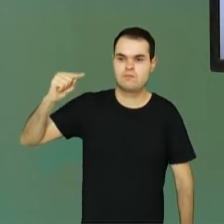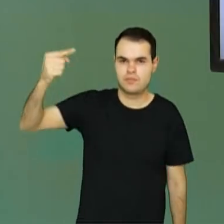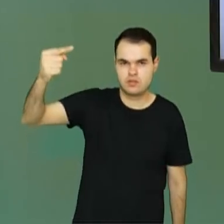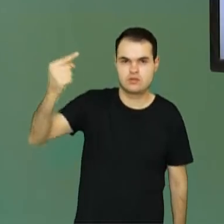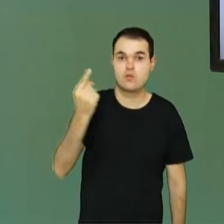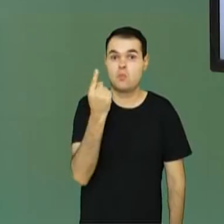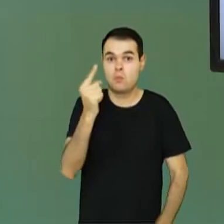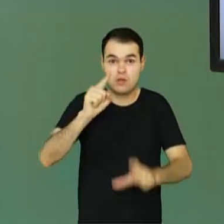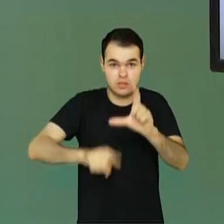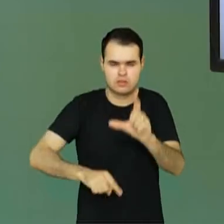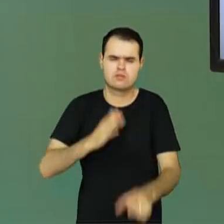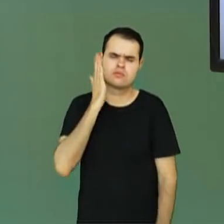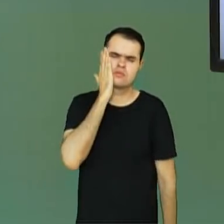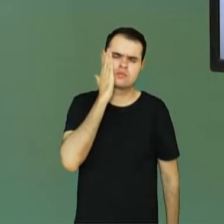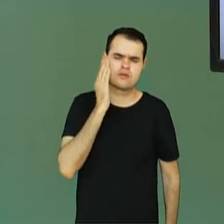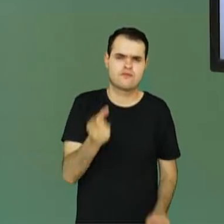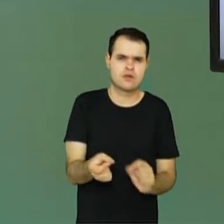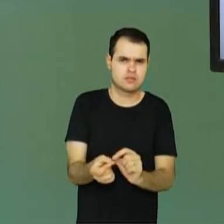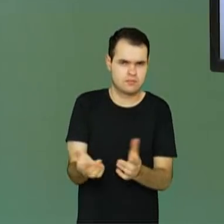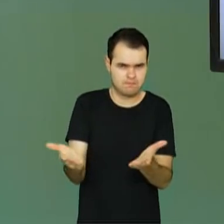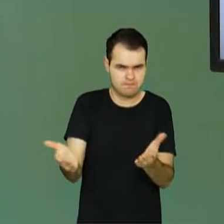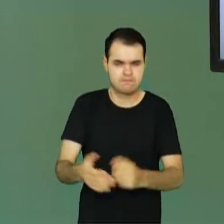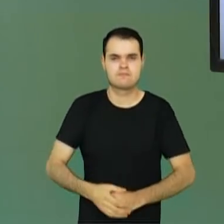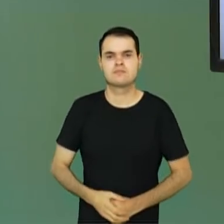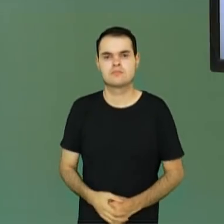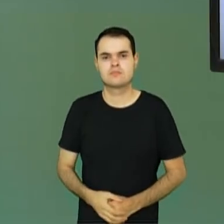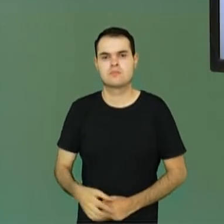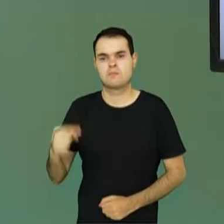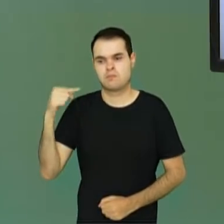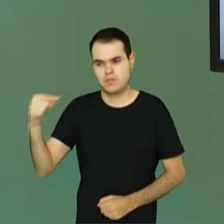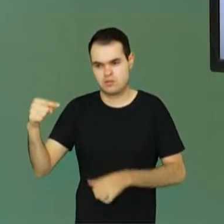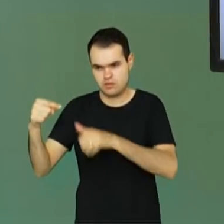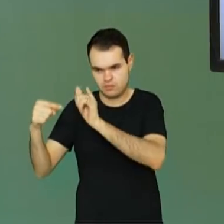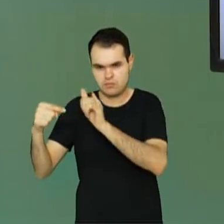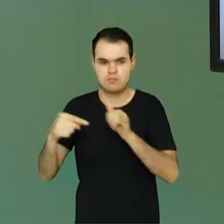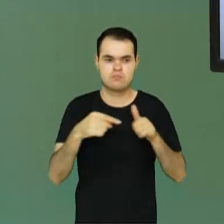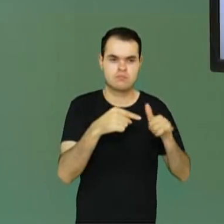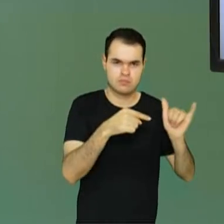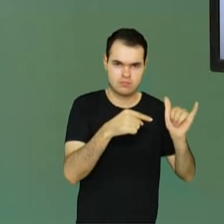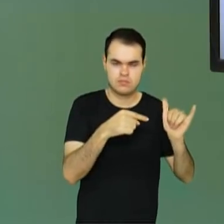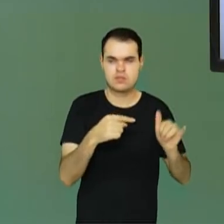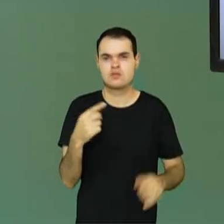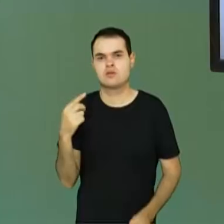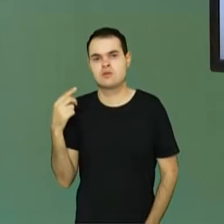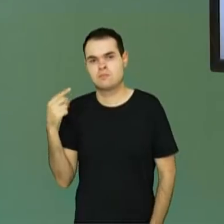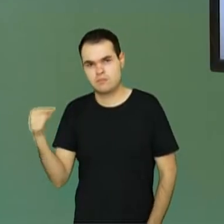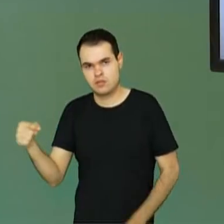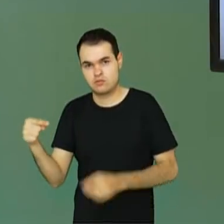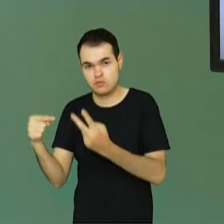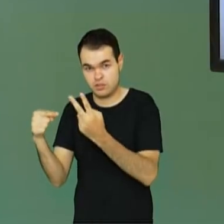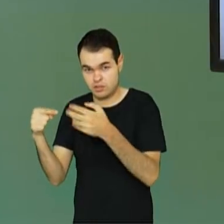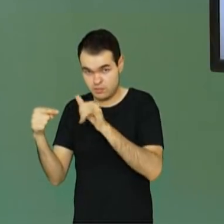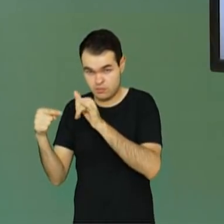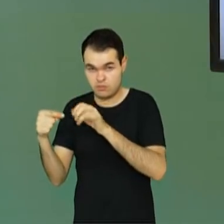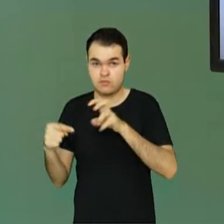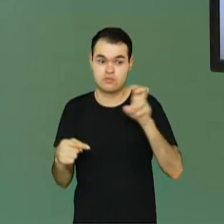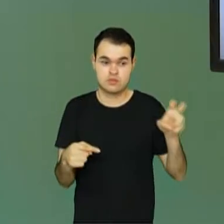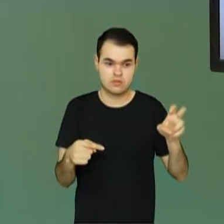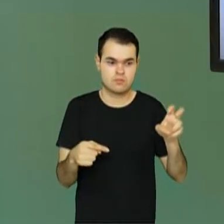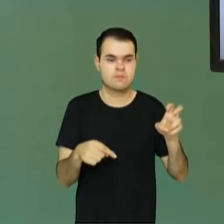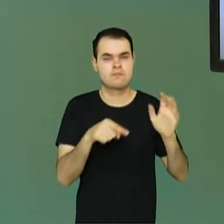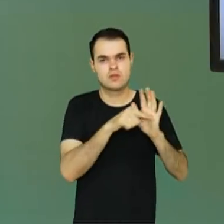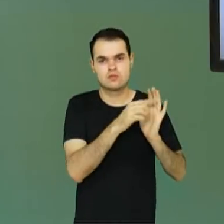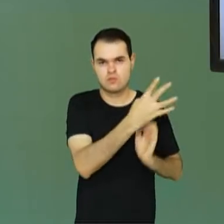incógnita só, isso eu sei fazer. Então, ó, menos y com menos y, menos 2y. 5 passa para lá, menos 5, e o menos 5 é menos